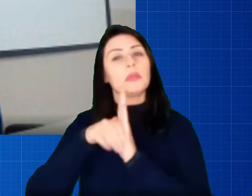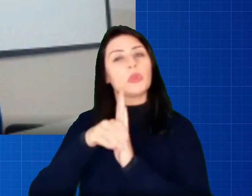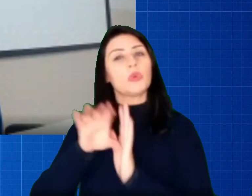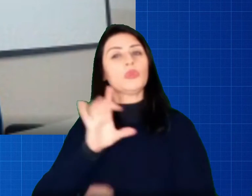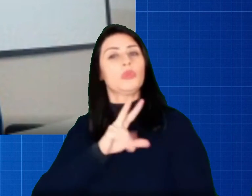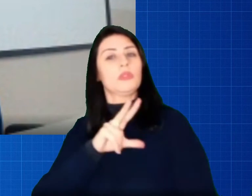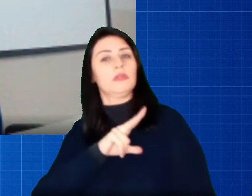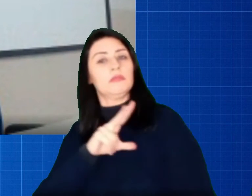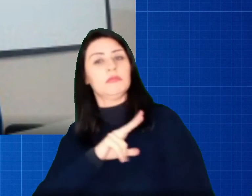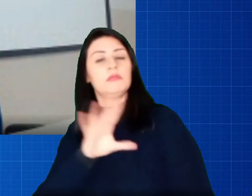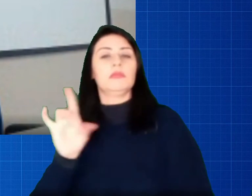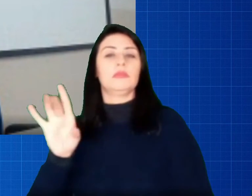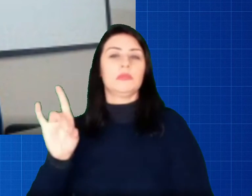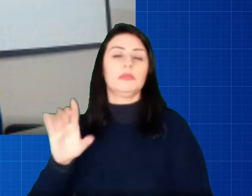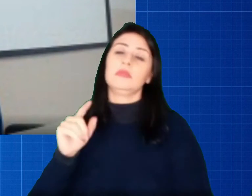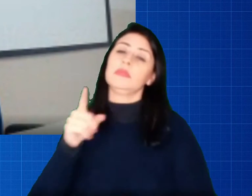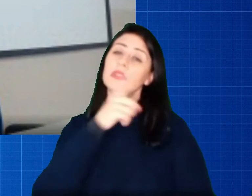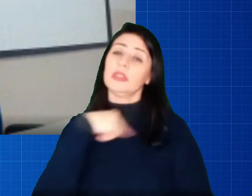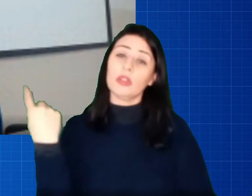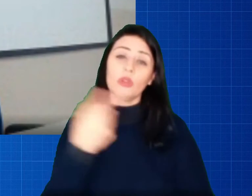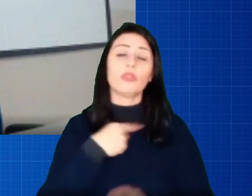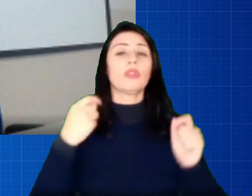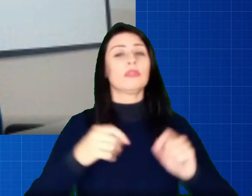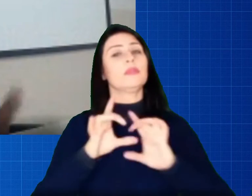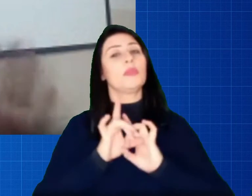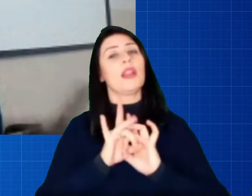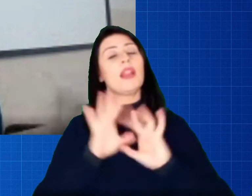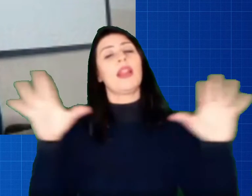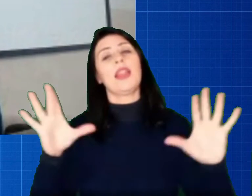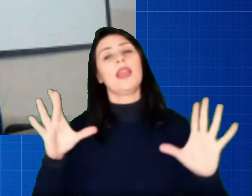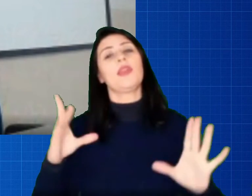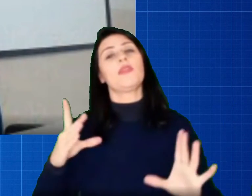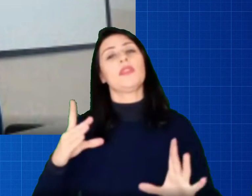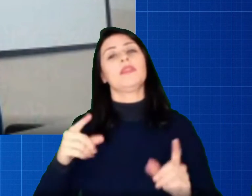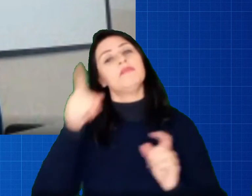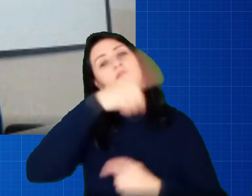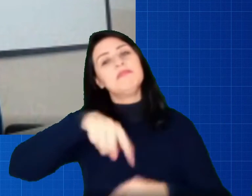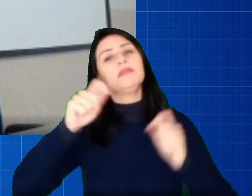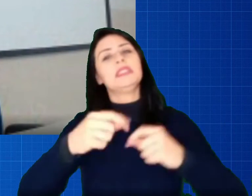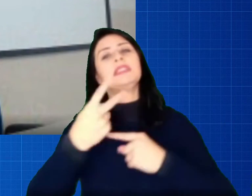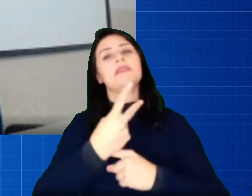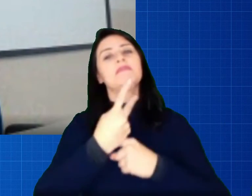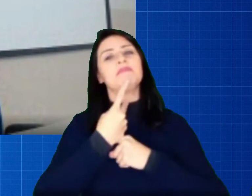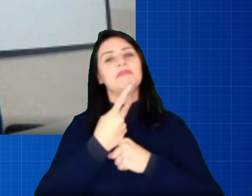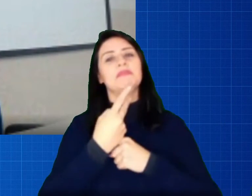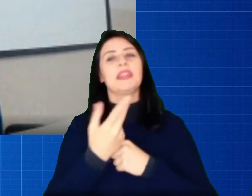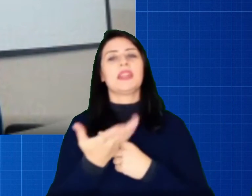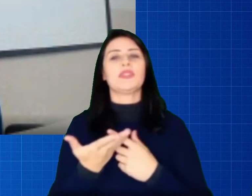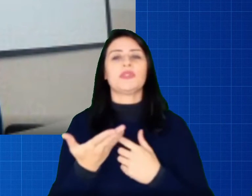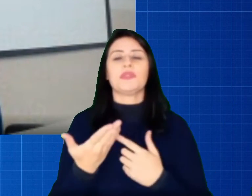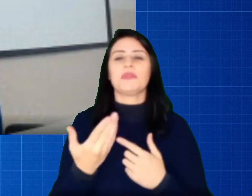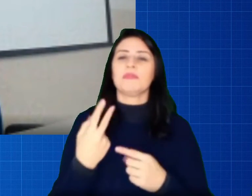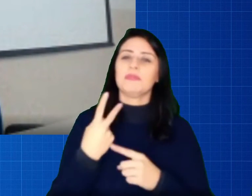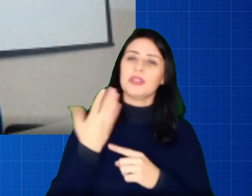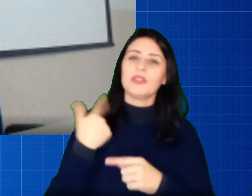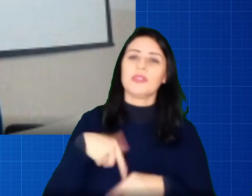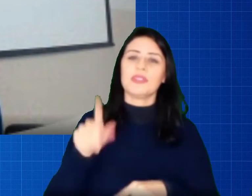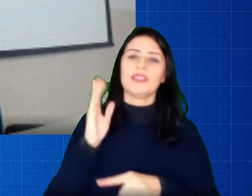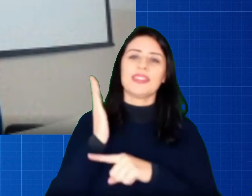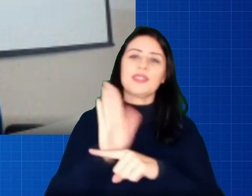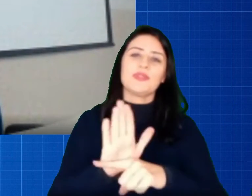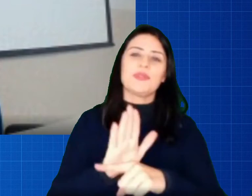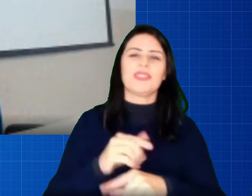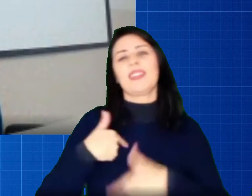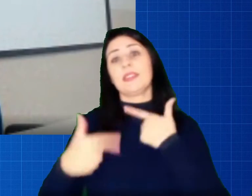orientações individuais, daí tudo, sabe? E a gente está disponível, né? Se a gente precisar da nossa ajuda, né, Tiri? Estamos